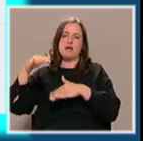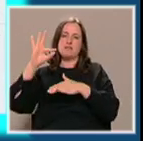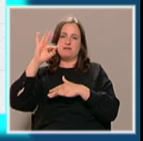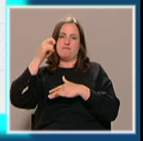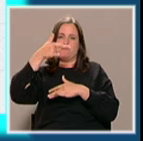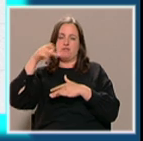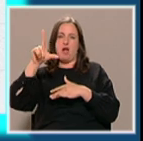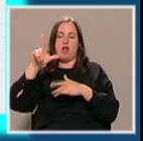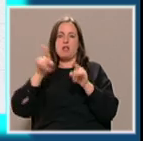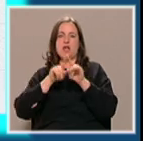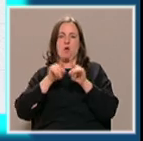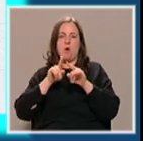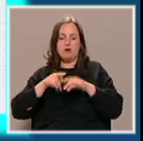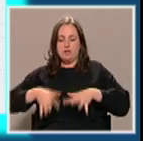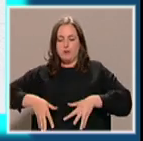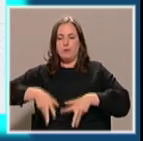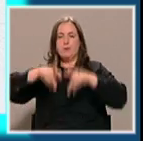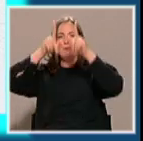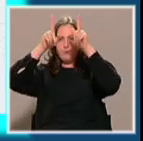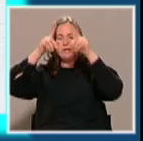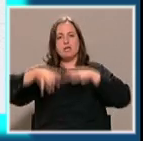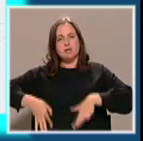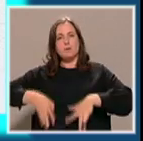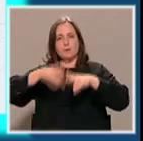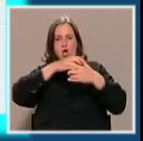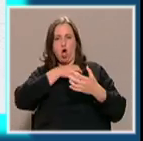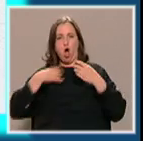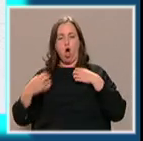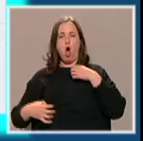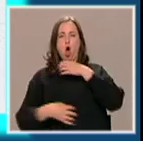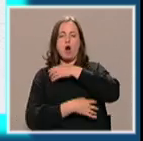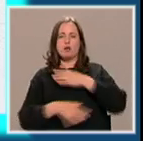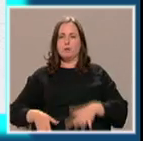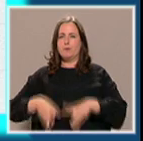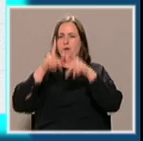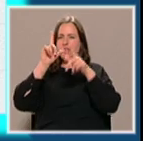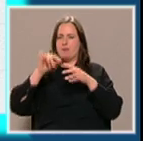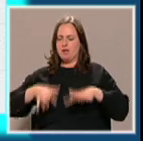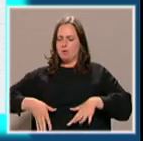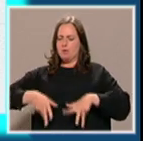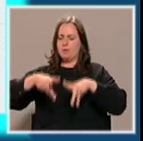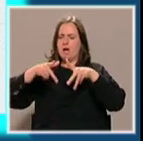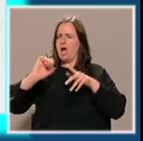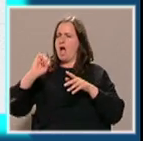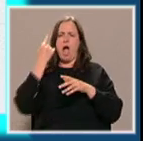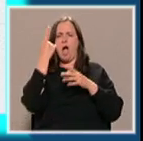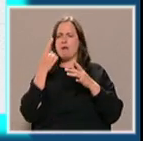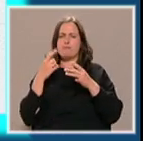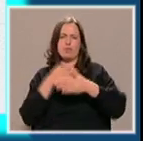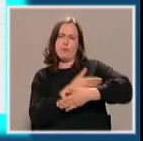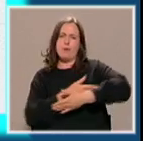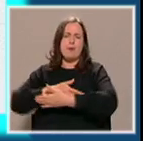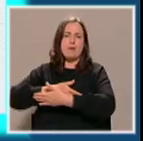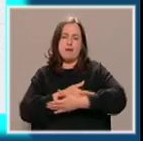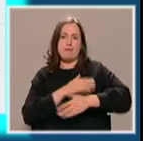assiste à maturação e desenvolvimento dos órgãos e a um crescimento muito rápido do feto. Daí, como o próprio